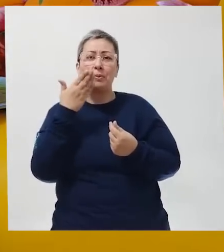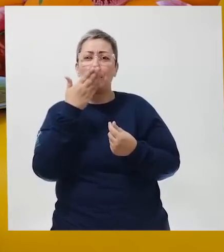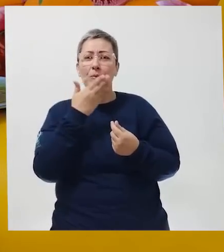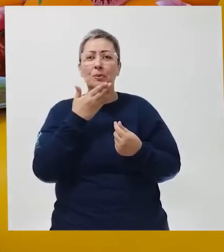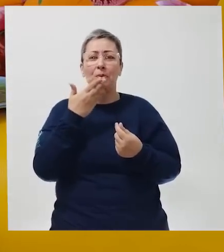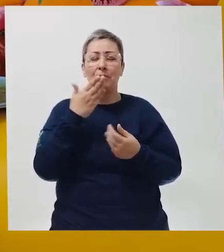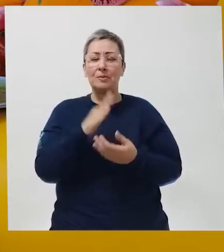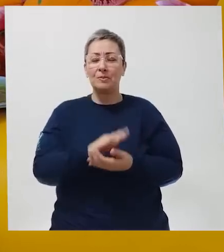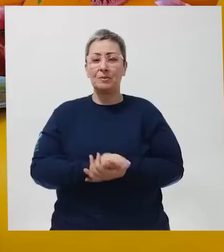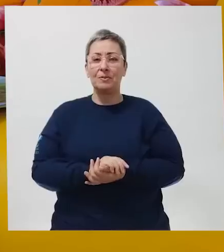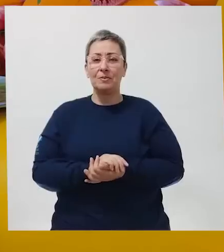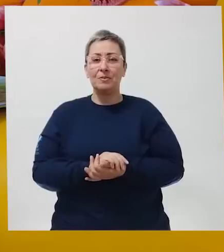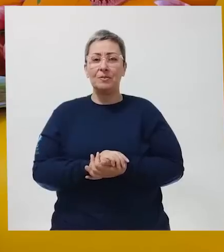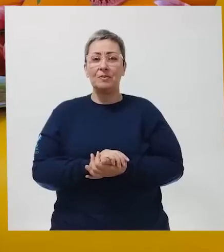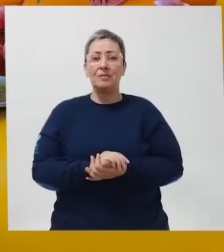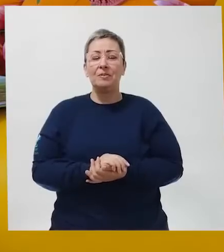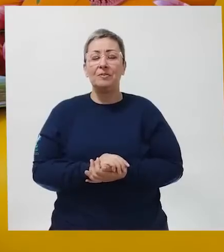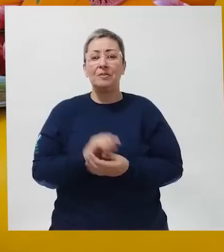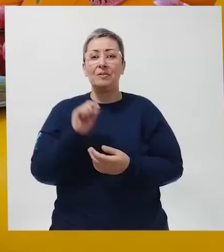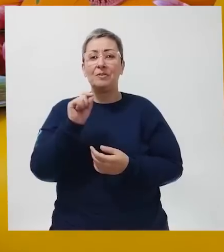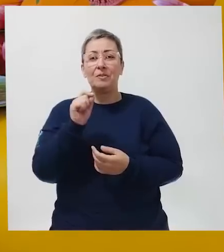escorria